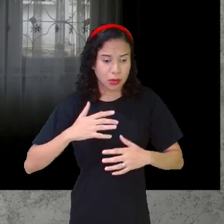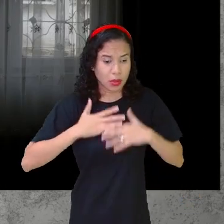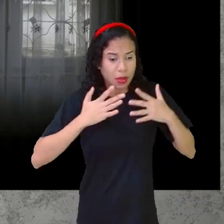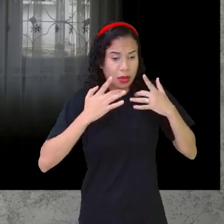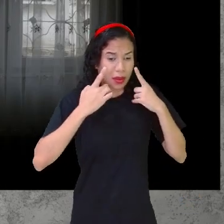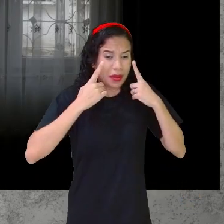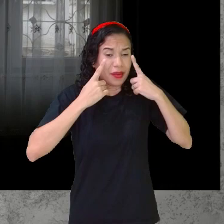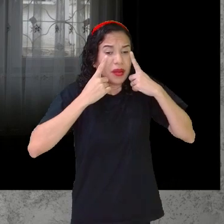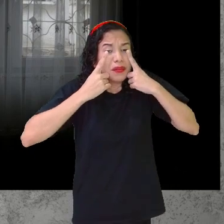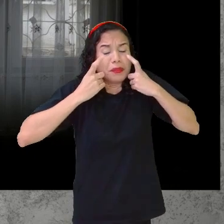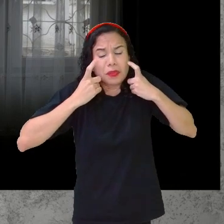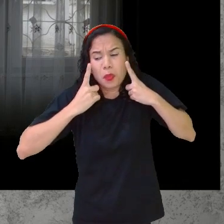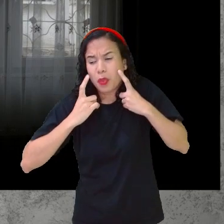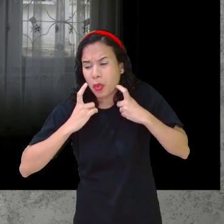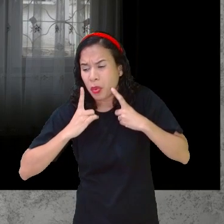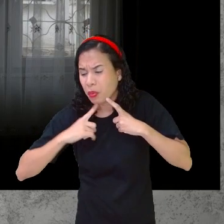choro inconsolável.